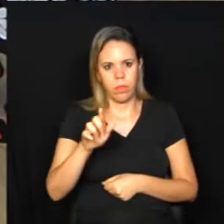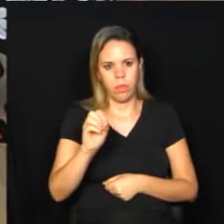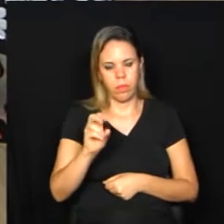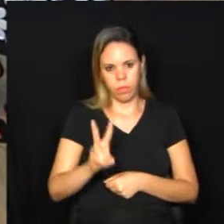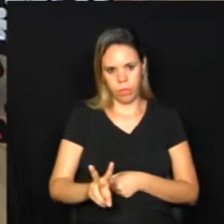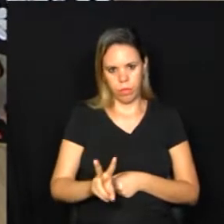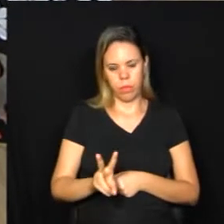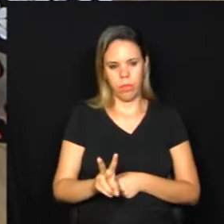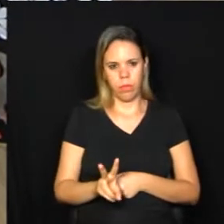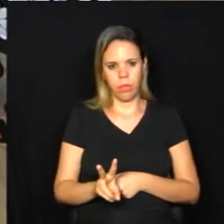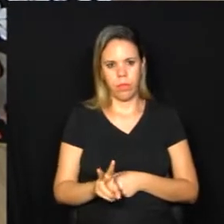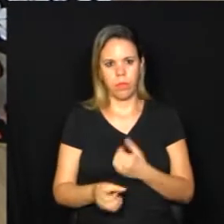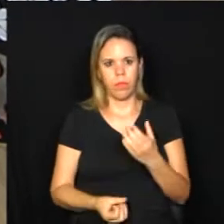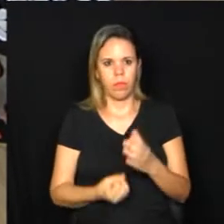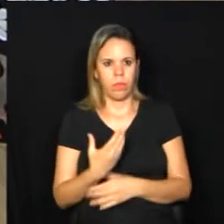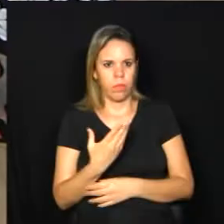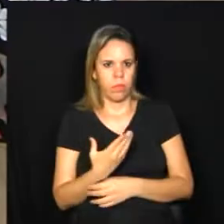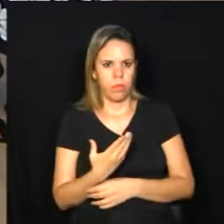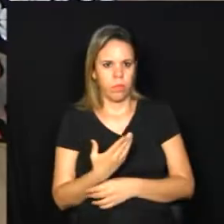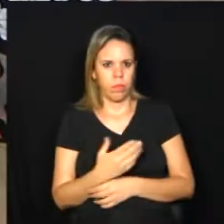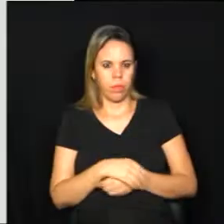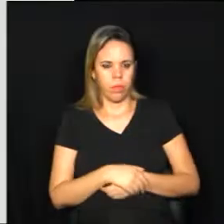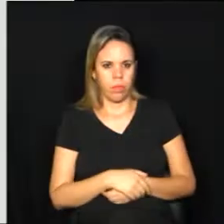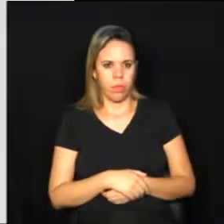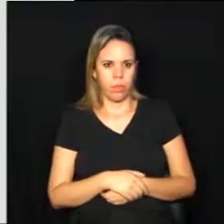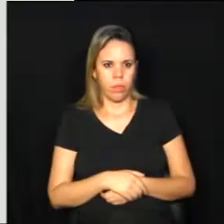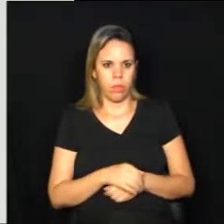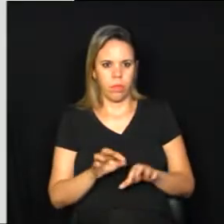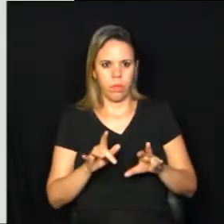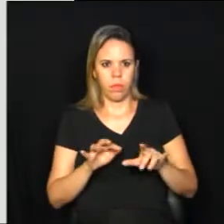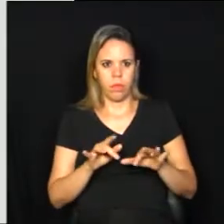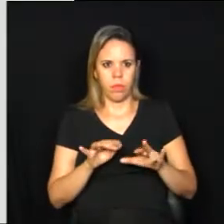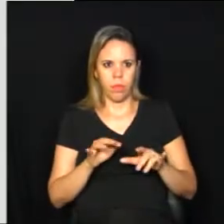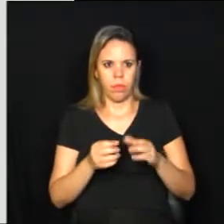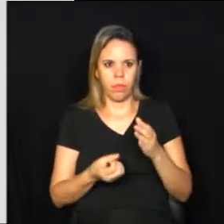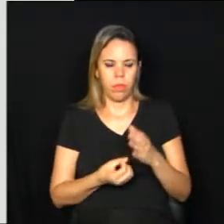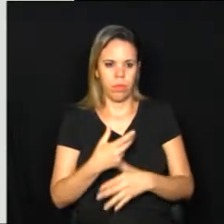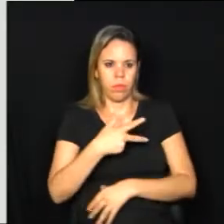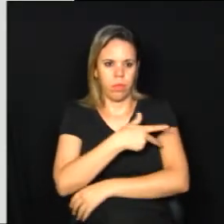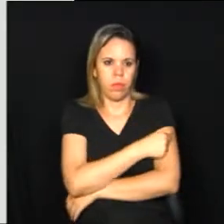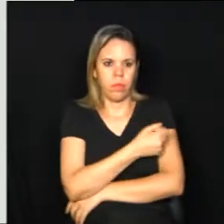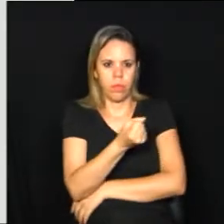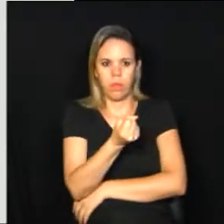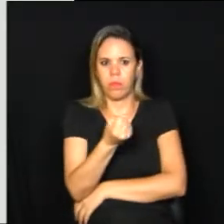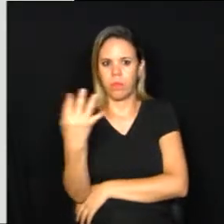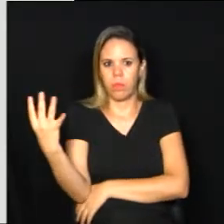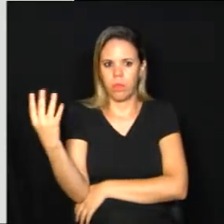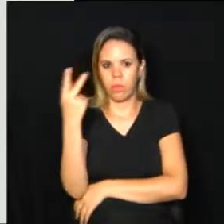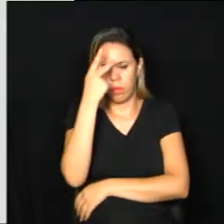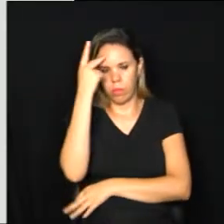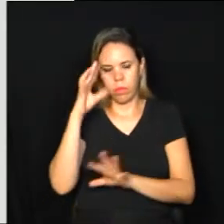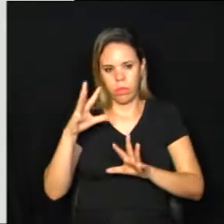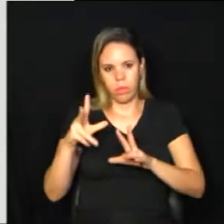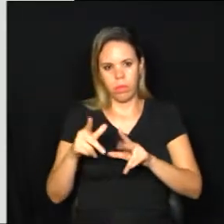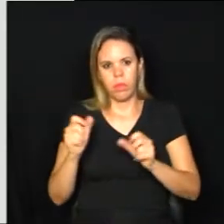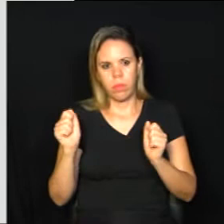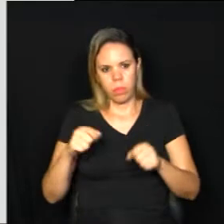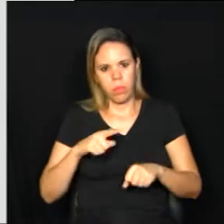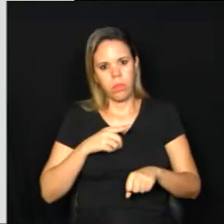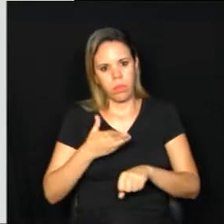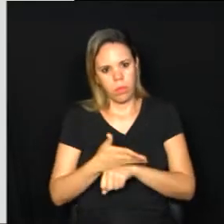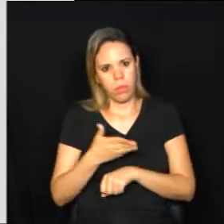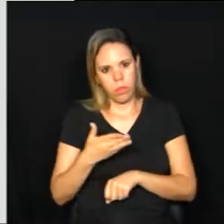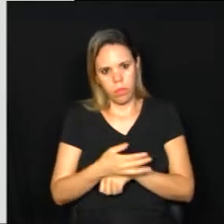sãopaulo.sp.gov.br e foi criada uma ferramenta digital chamada de vacinômetro. Então, todo mundo pode ter